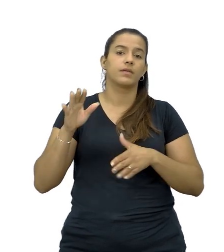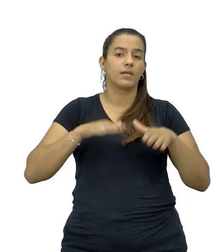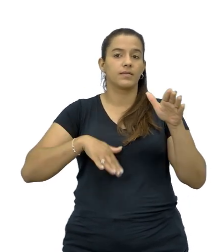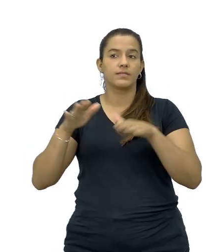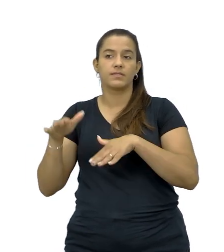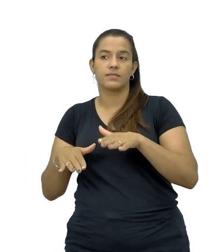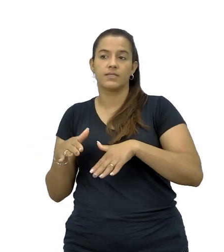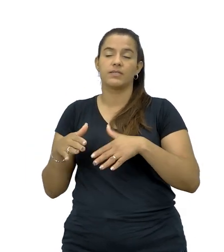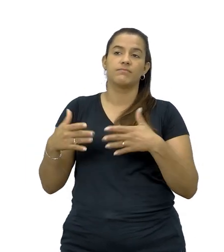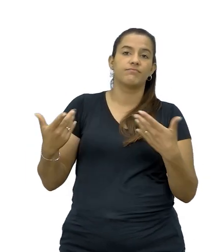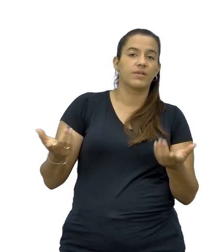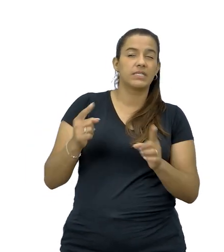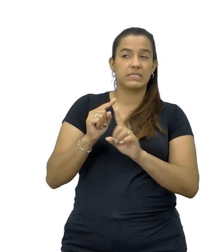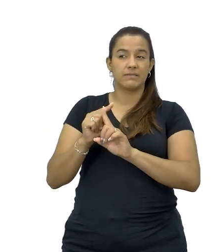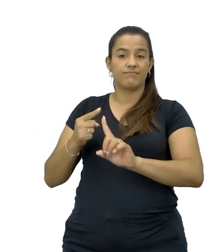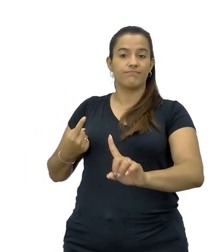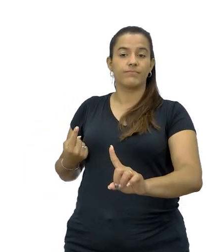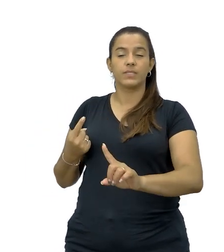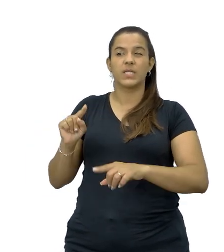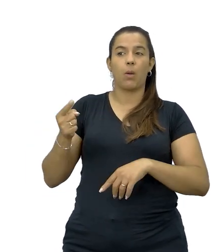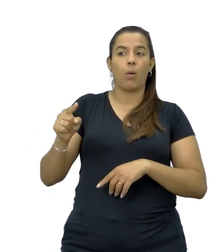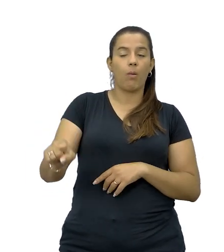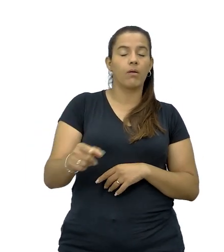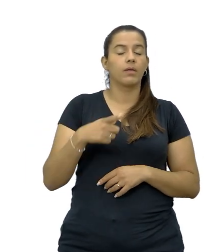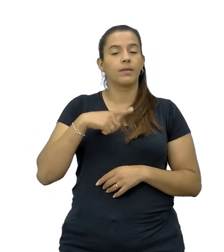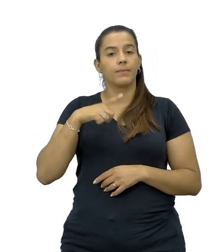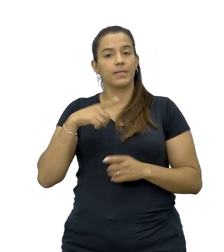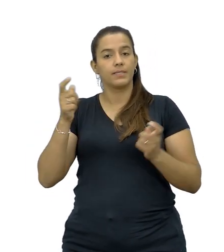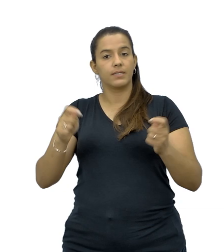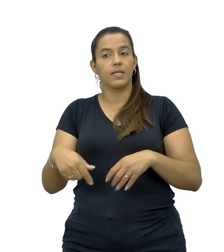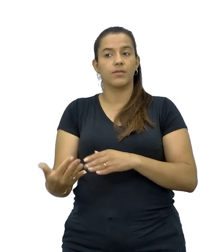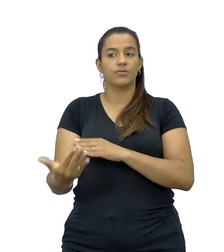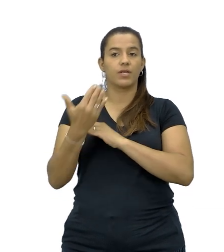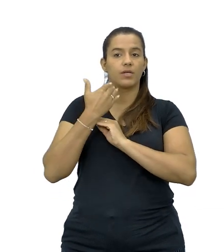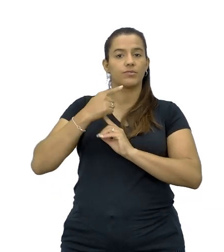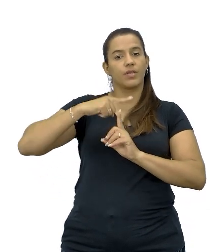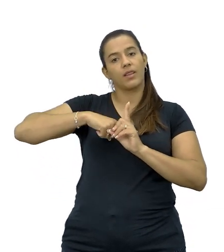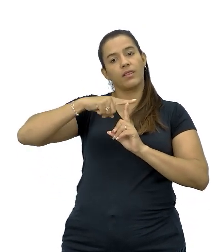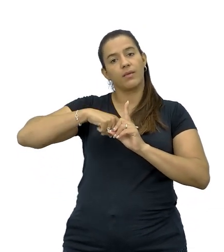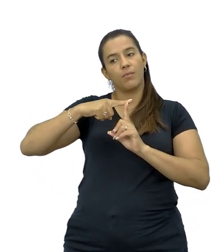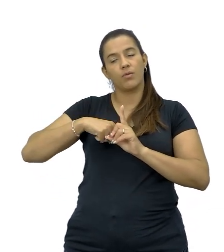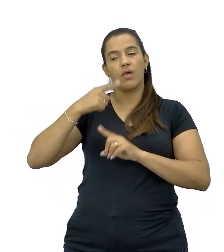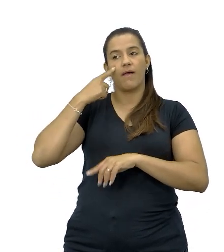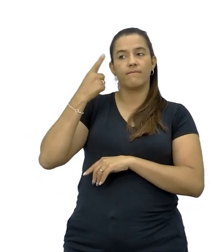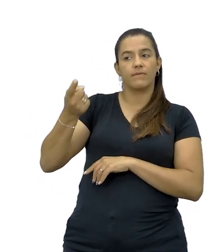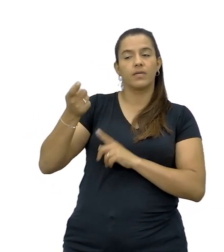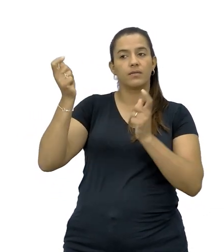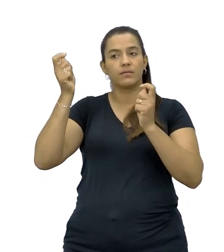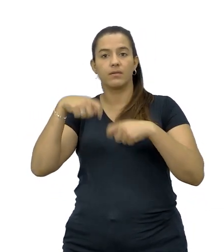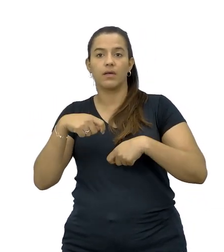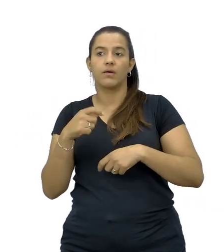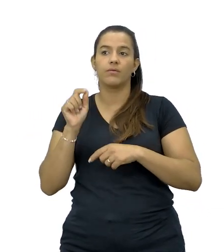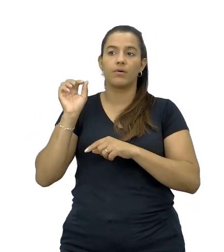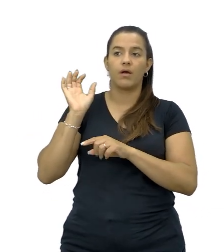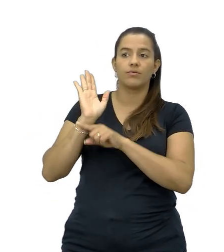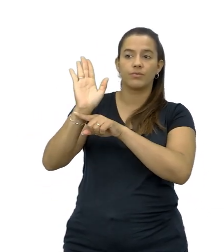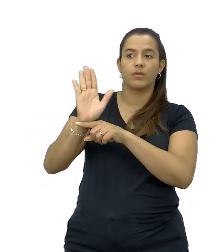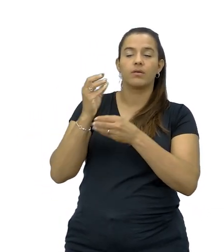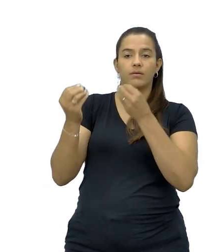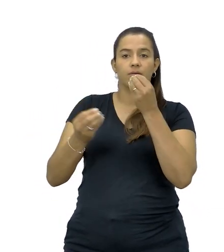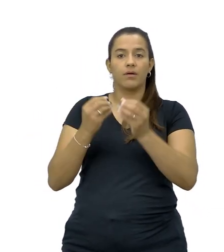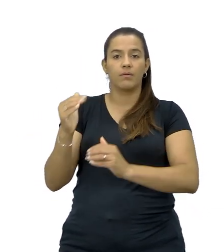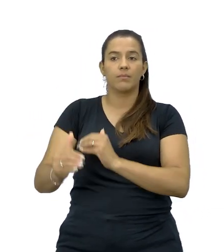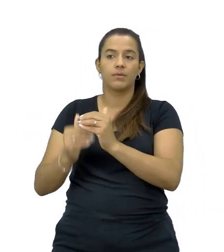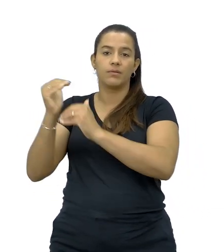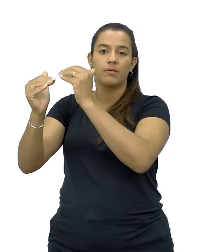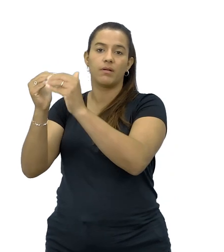meio frio, né, distante, mas que também nos dá um termômetro. Esse termômetro já nos indicou uma evidência de que